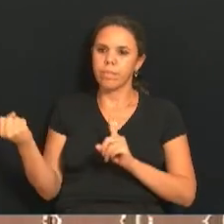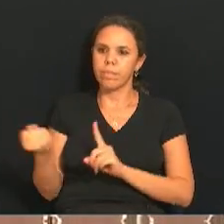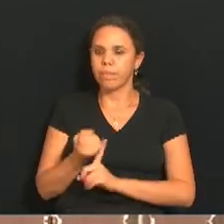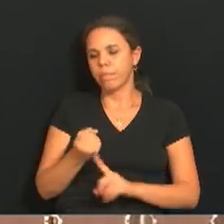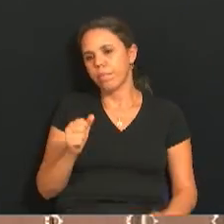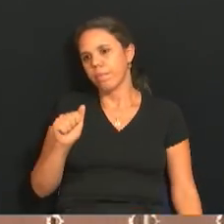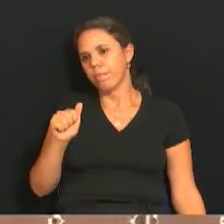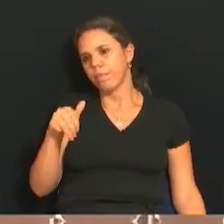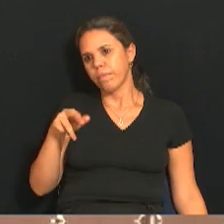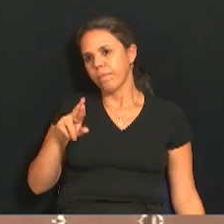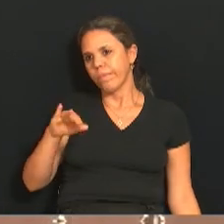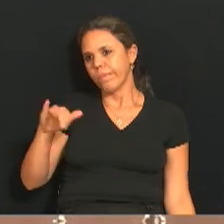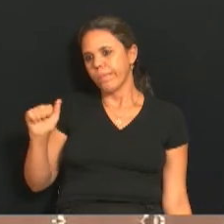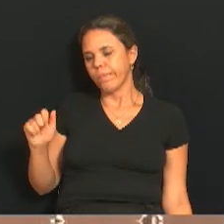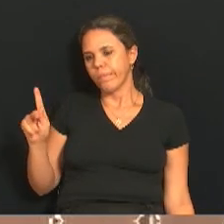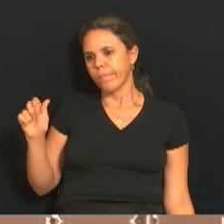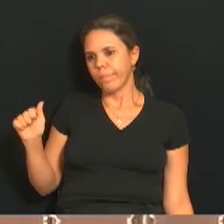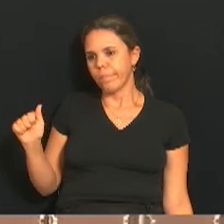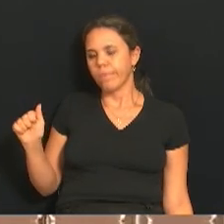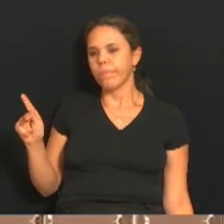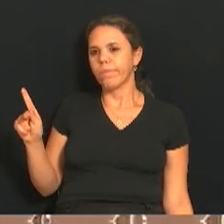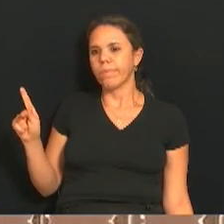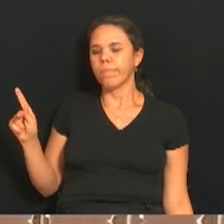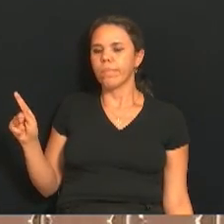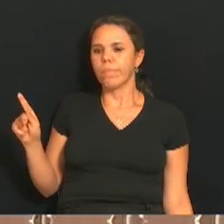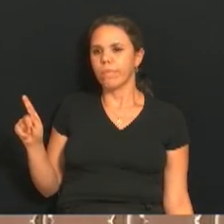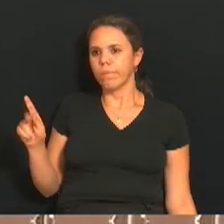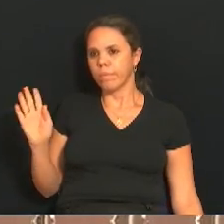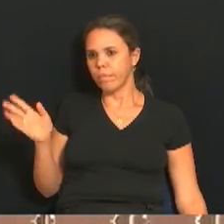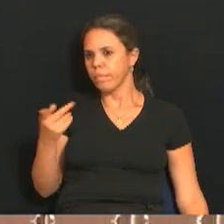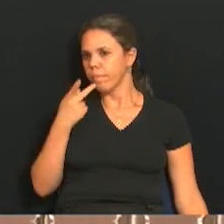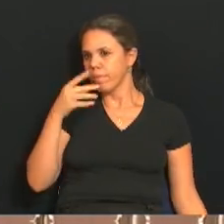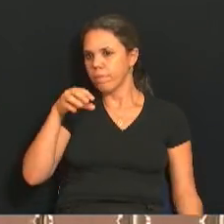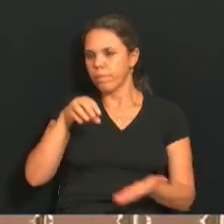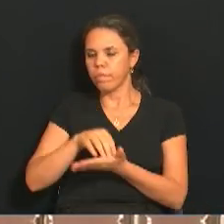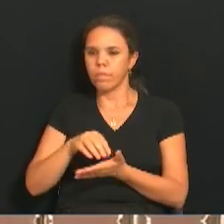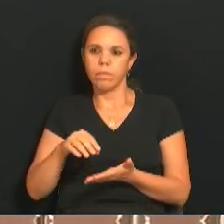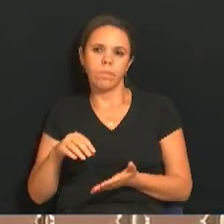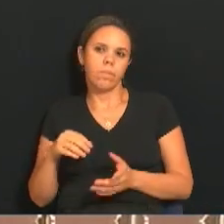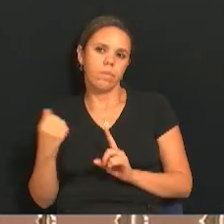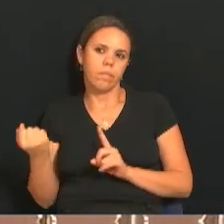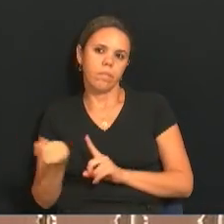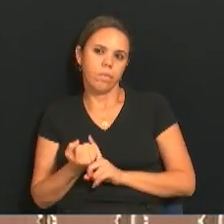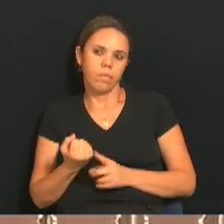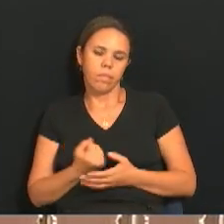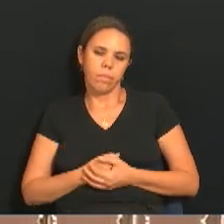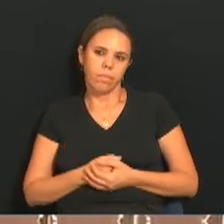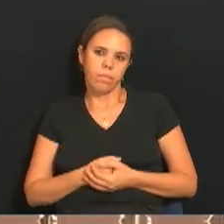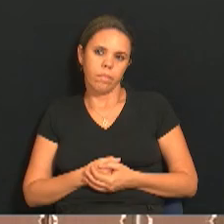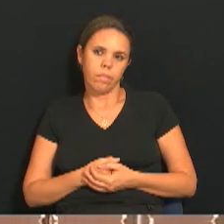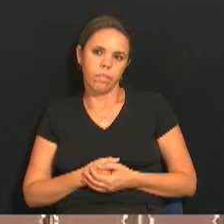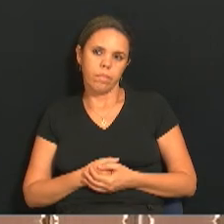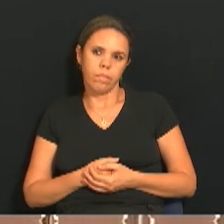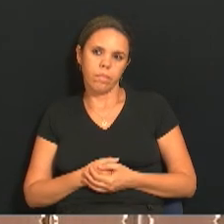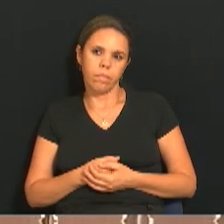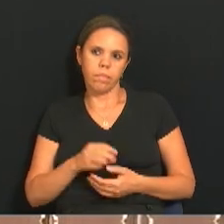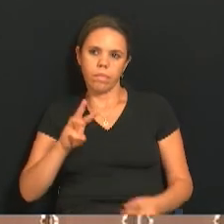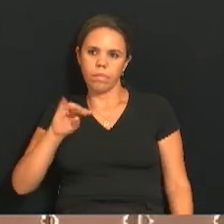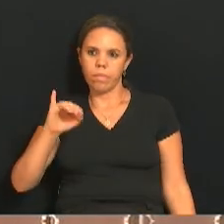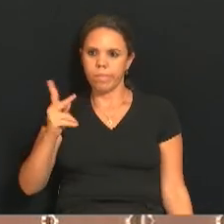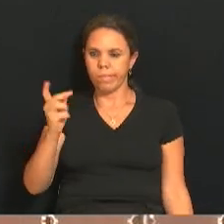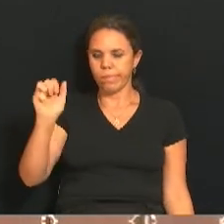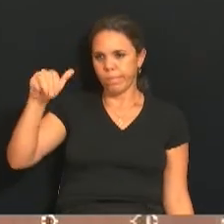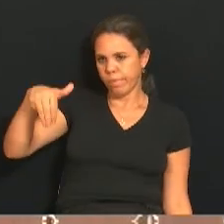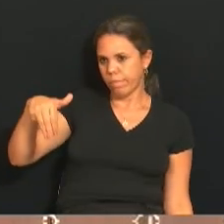Maria Aparecida Giane Barbosa, que é do Departamento de Operações da Assistência Social, William Azevedo, que é